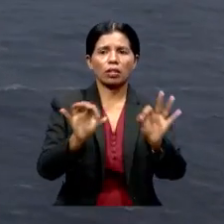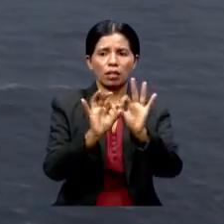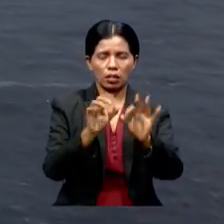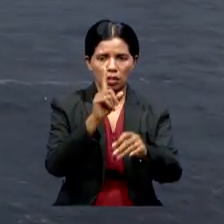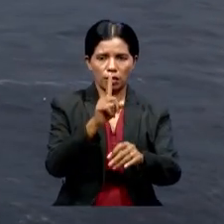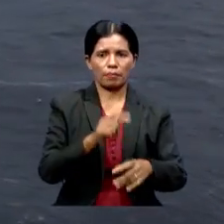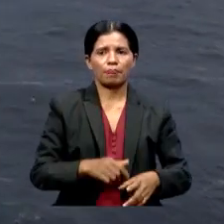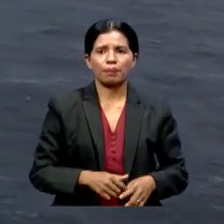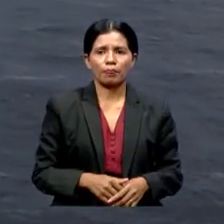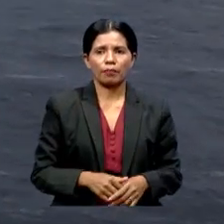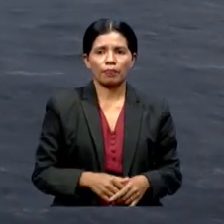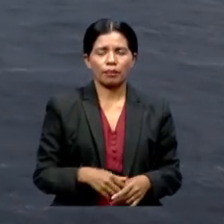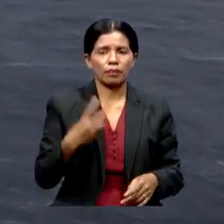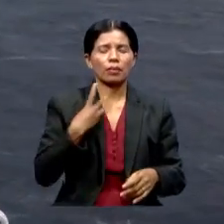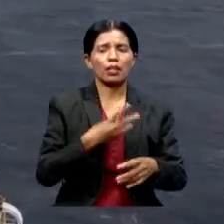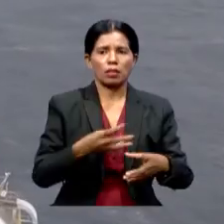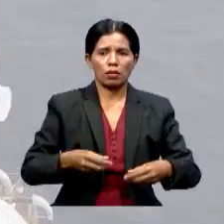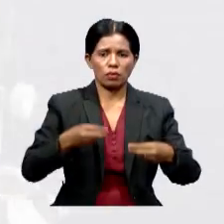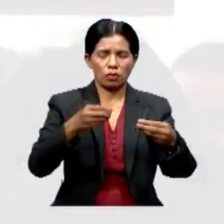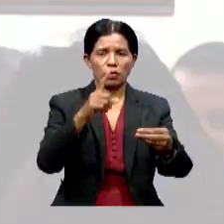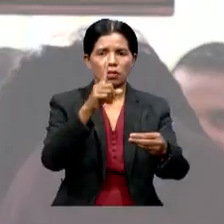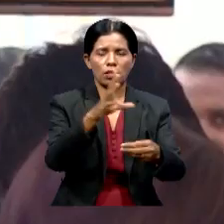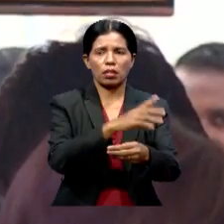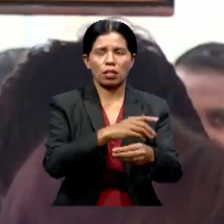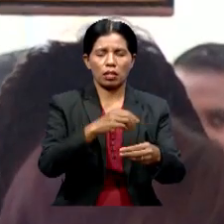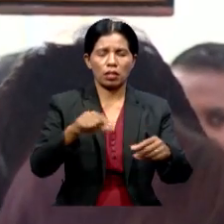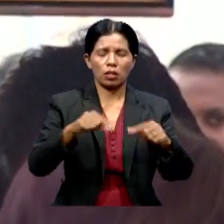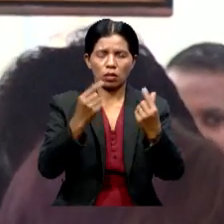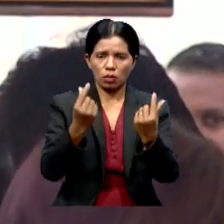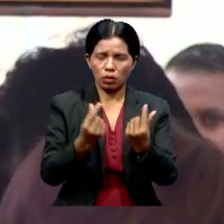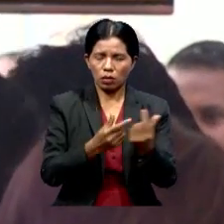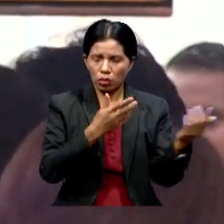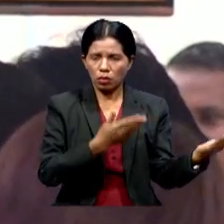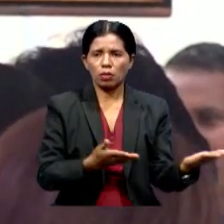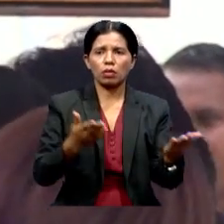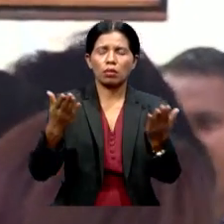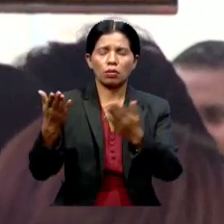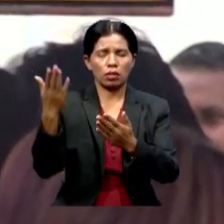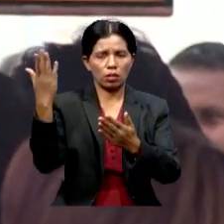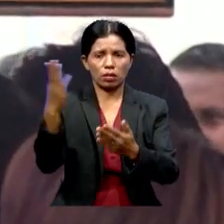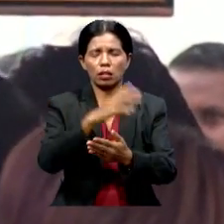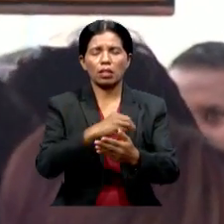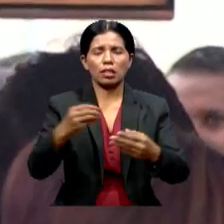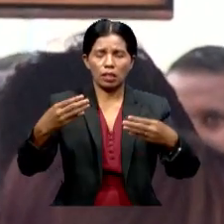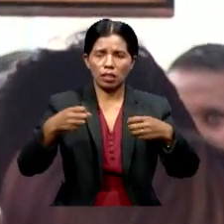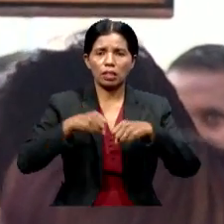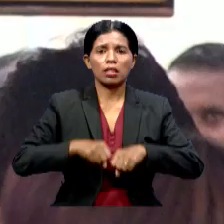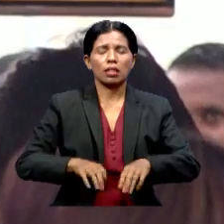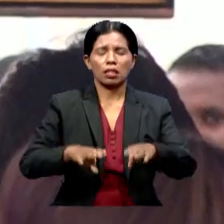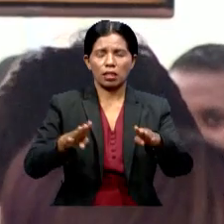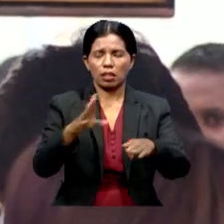E base de fornecimento de ida, no mostro de refinaria, locadoras e a região da Bar, Costa Sul, sai